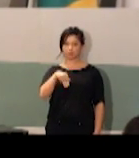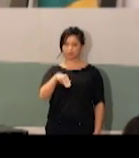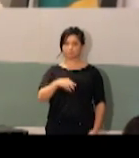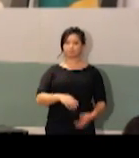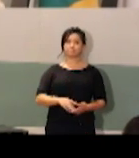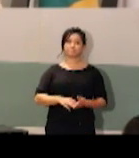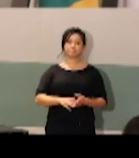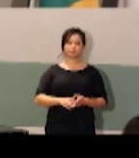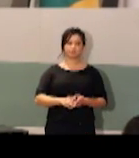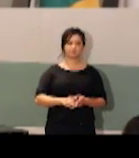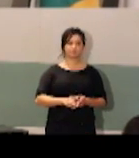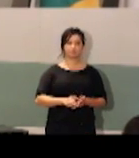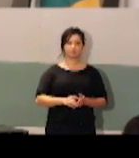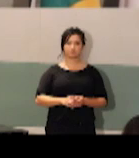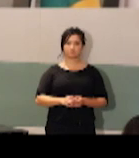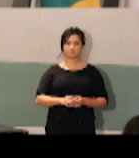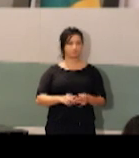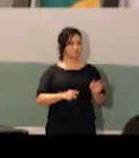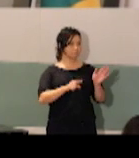Candidato,